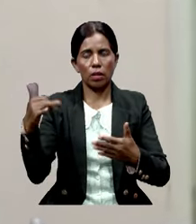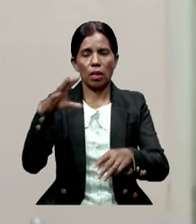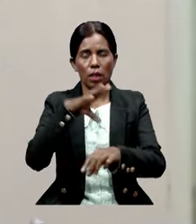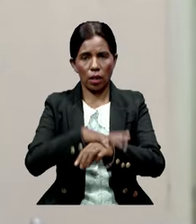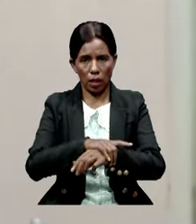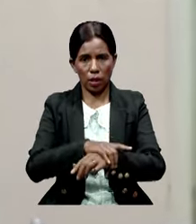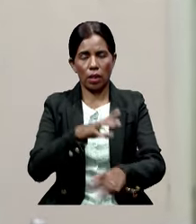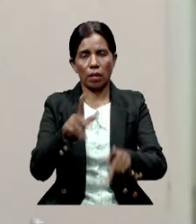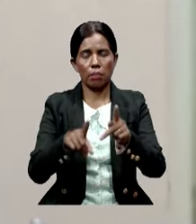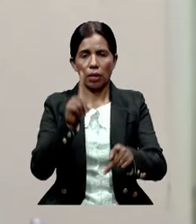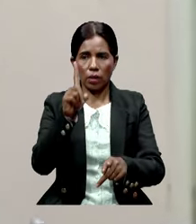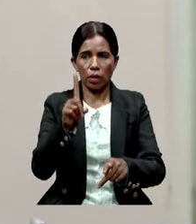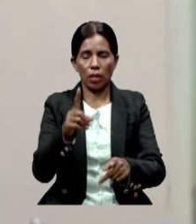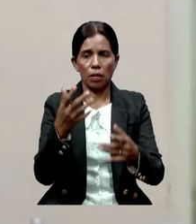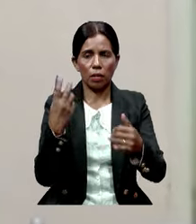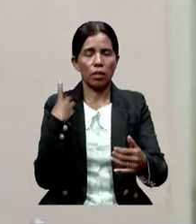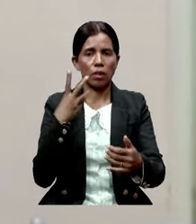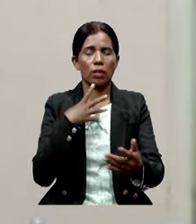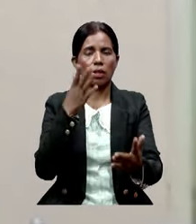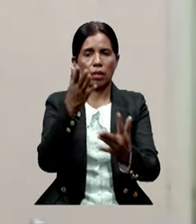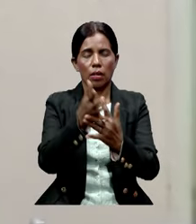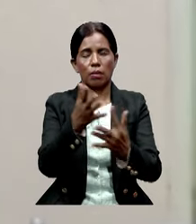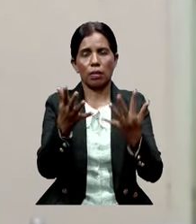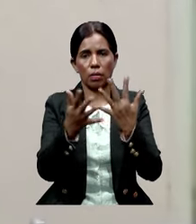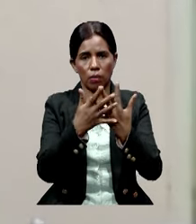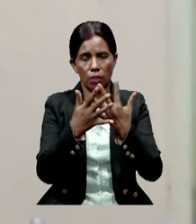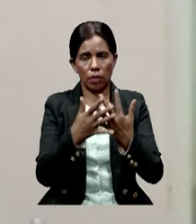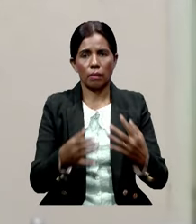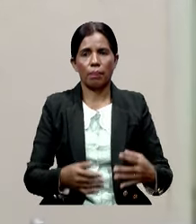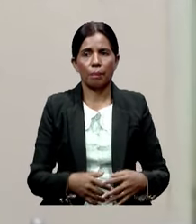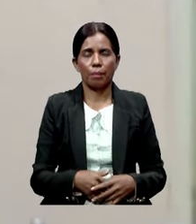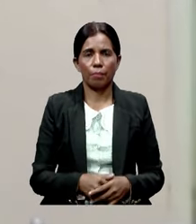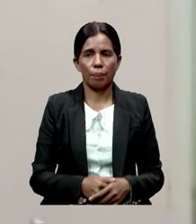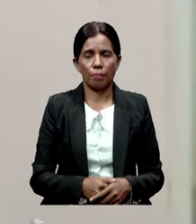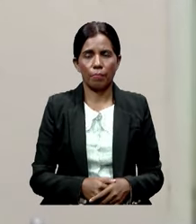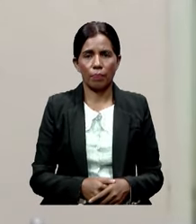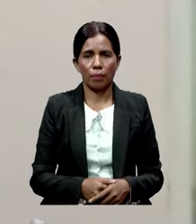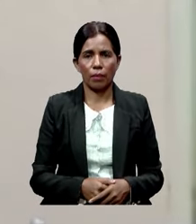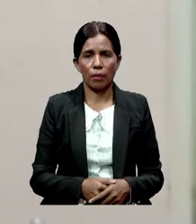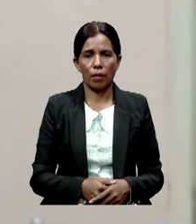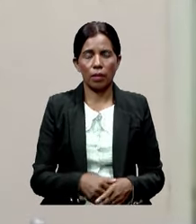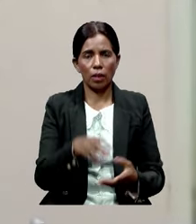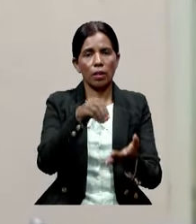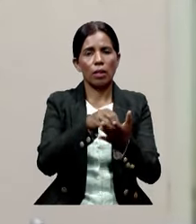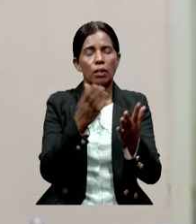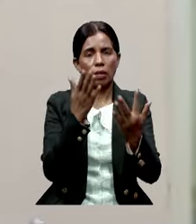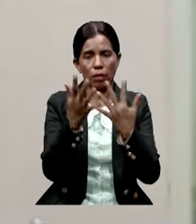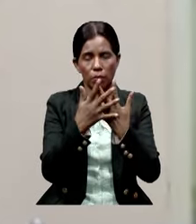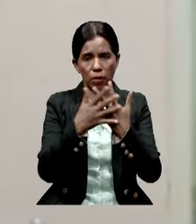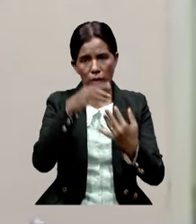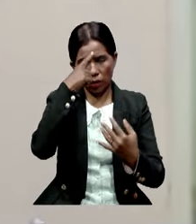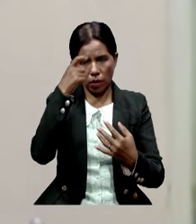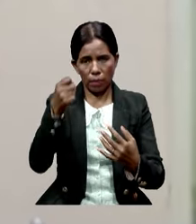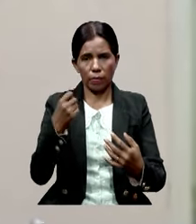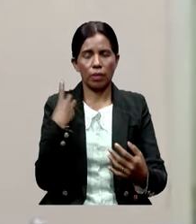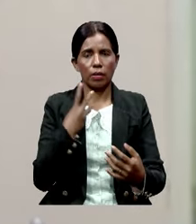beke agora ita sigura hela hea selane sigura hela sela tamba ita